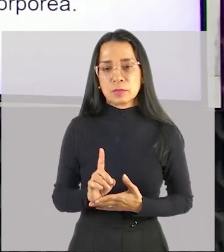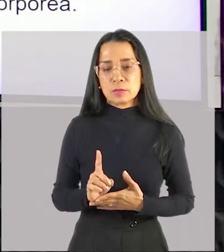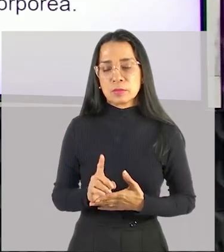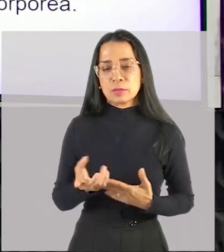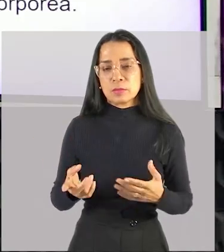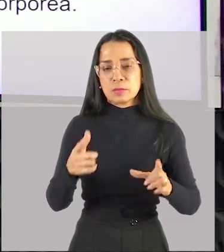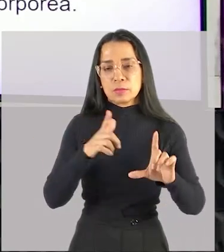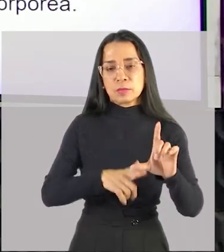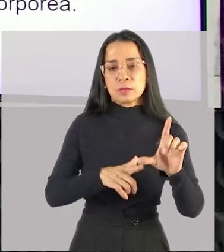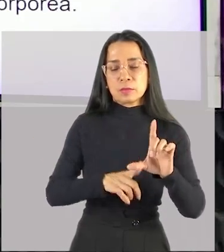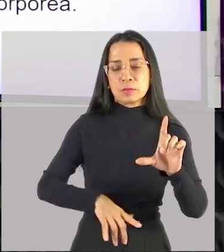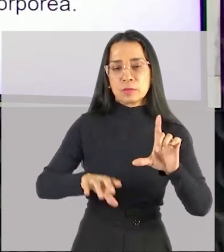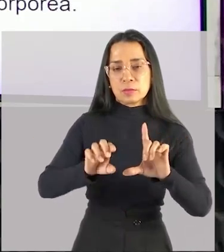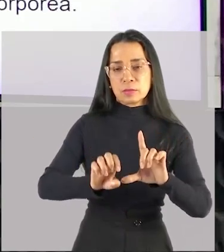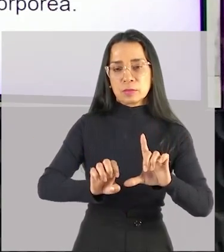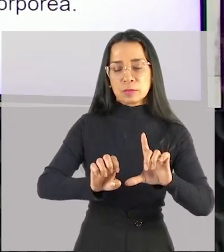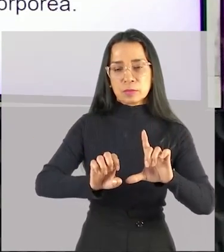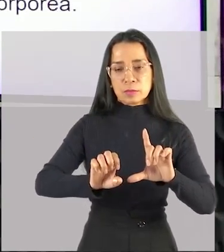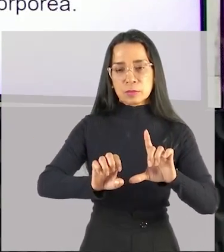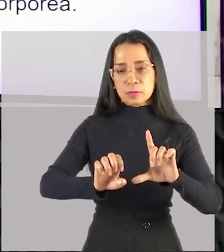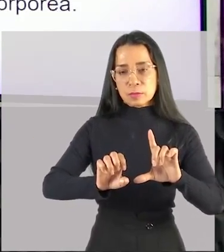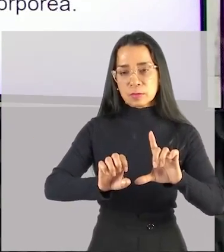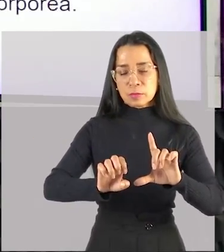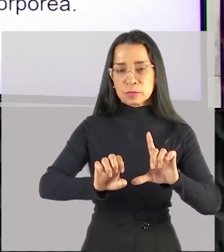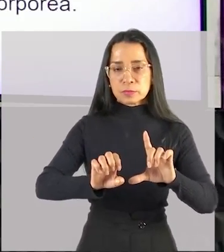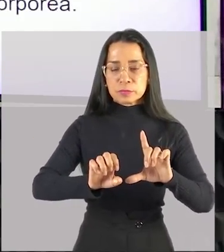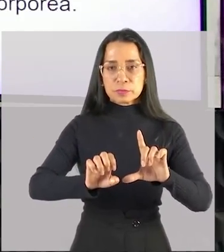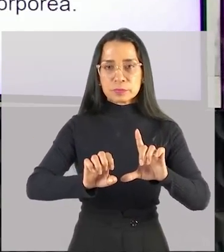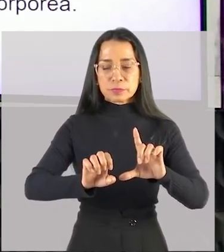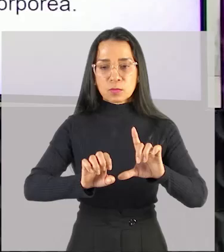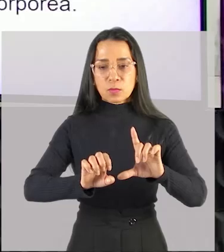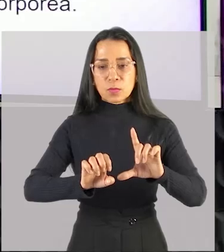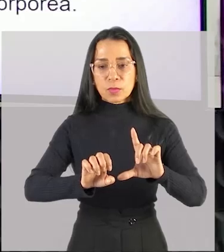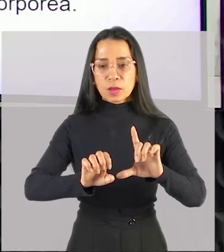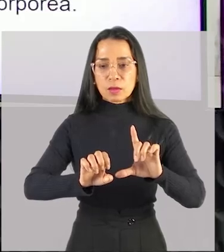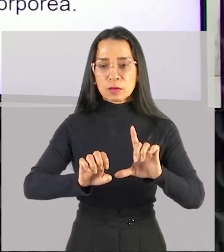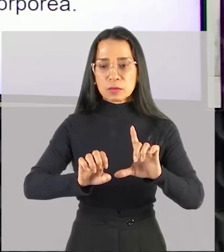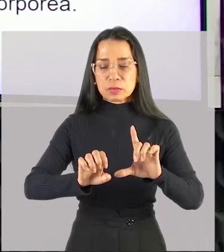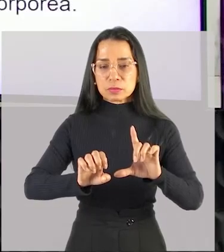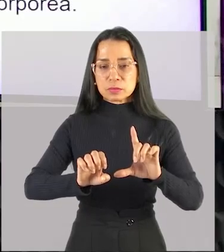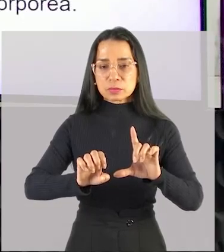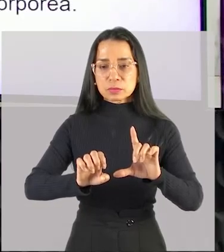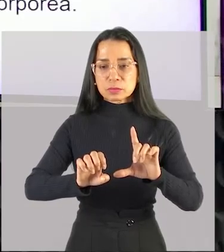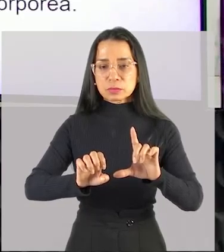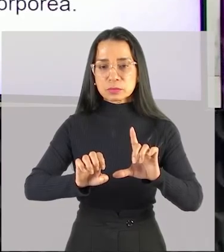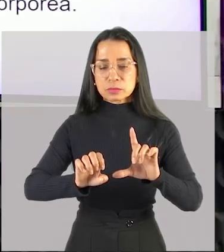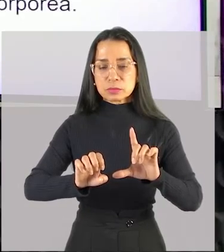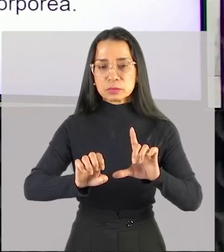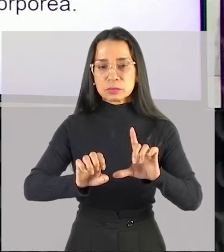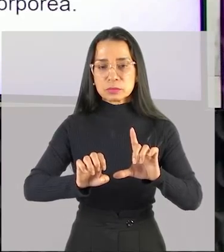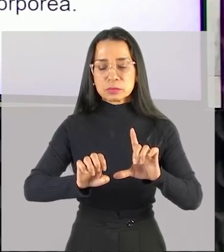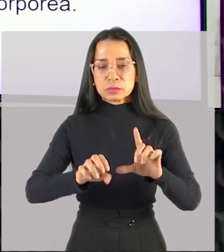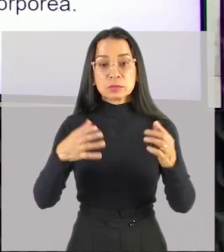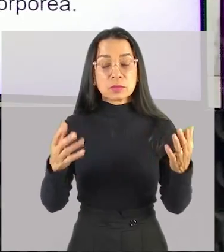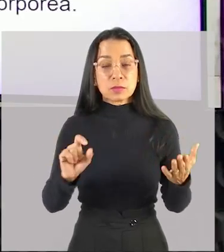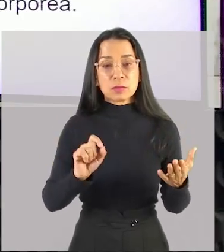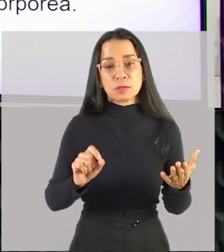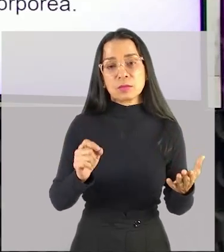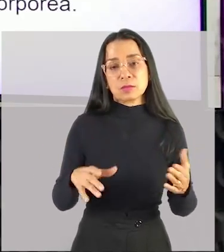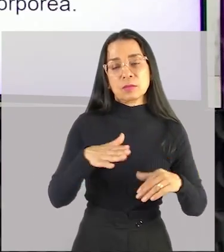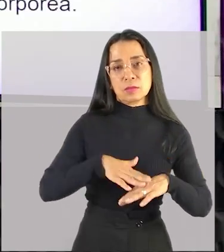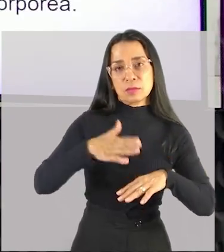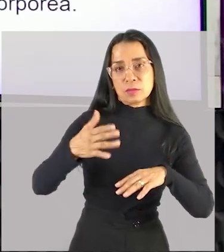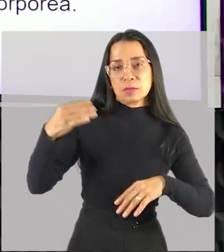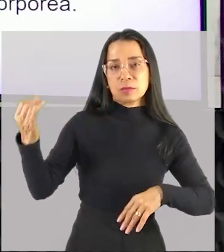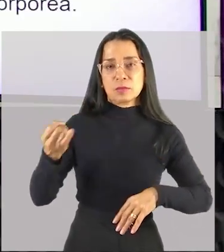pode descartar isso aqui de cara. Nos resta a letra E, que diz a desvalorização da materialidade corpórea. Ou seja, o